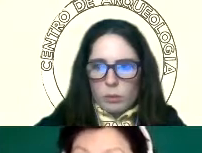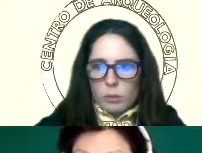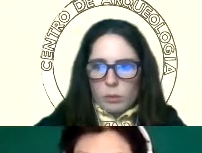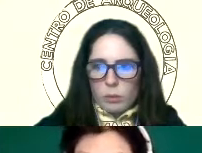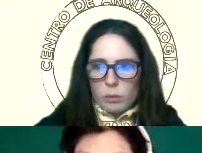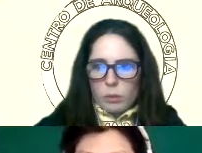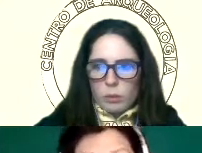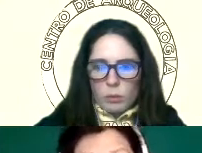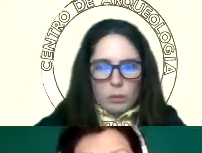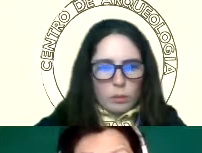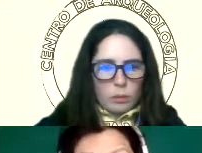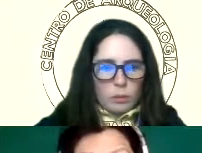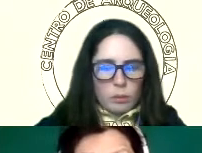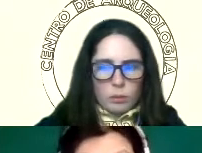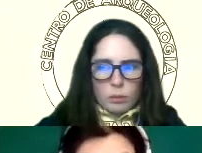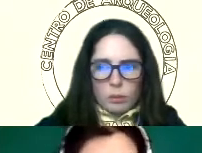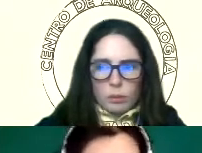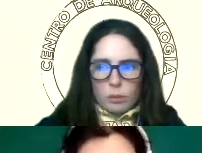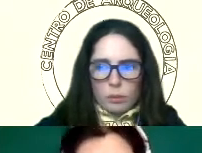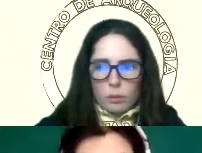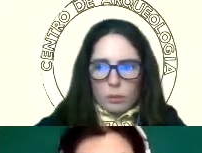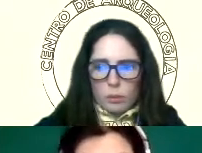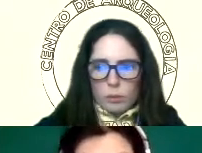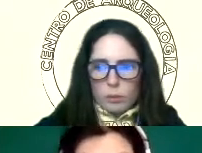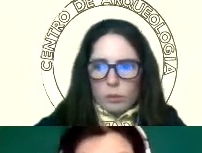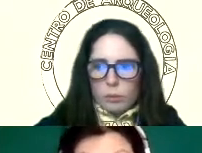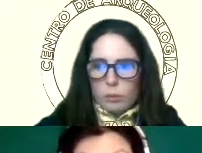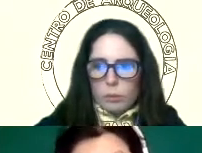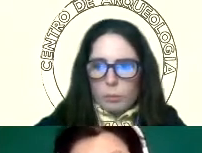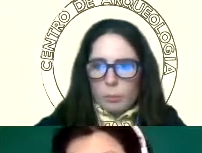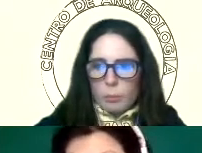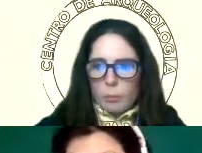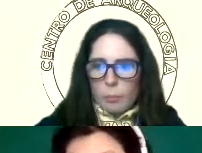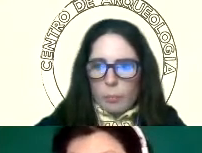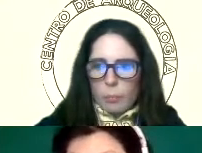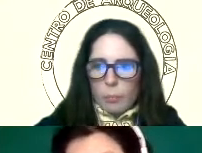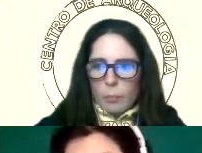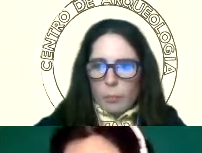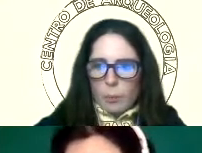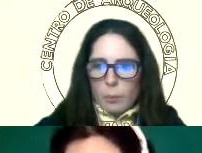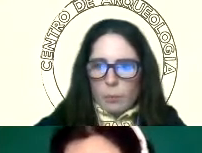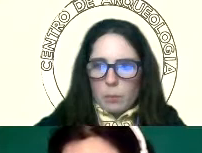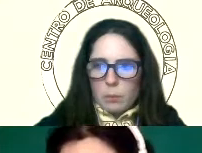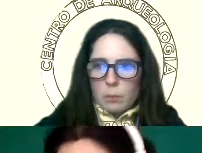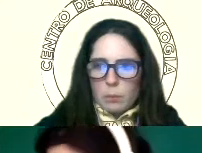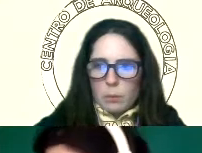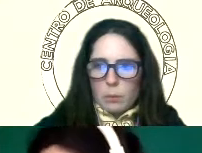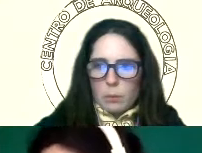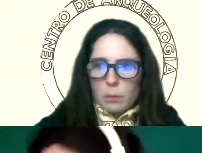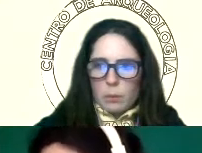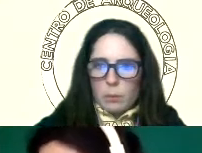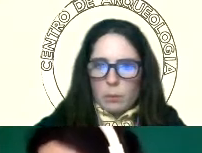é muito fácil de agarrar. O convento dos Capuzes da Caparica foi